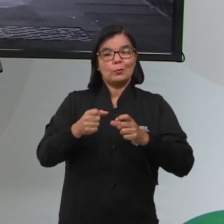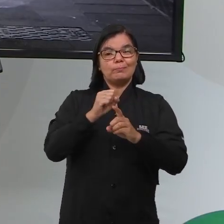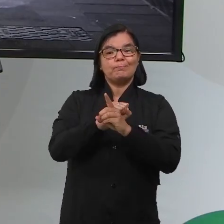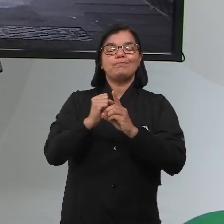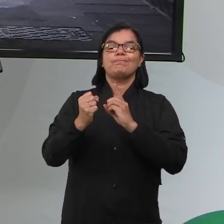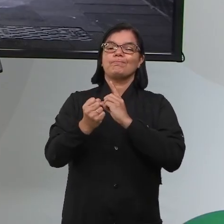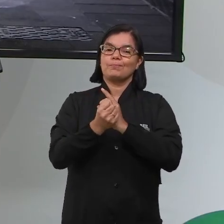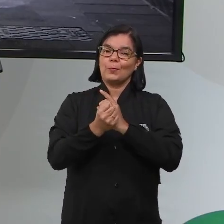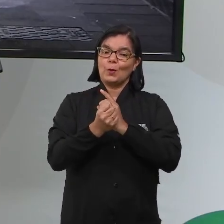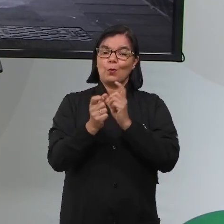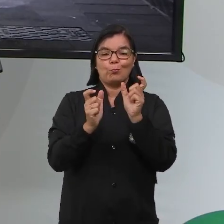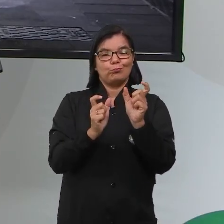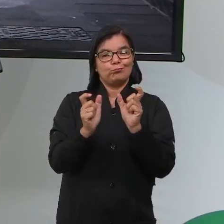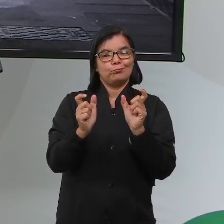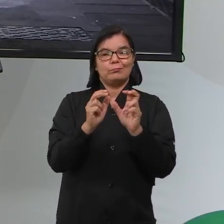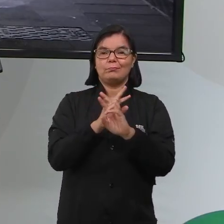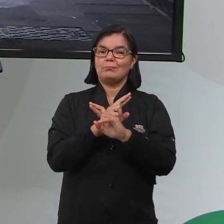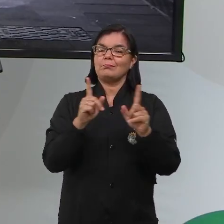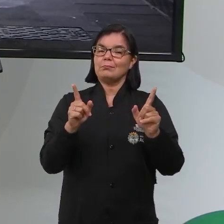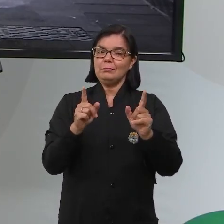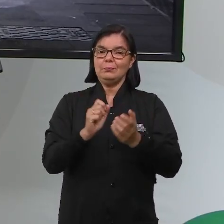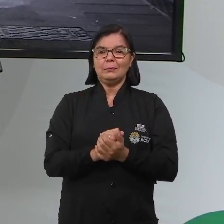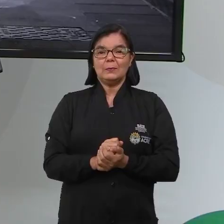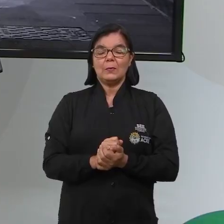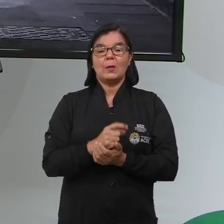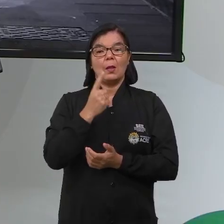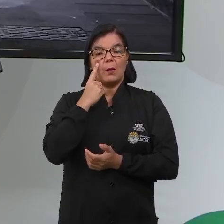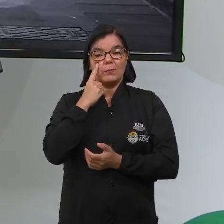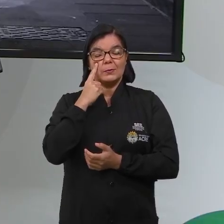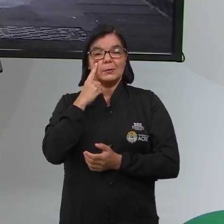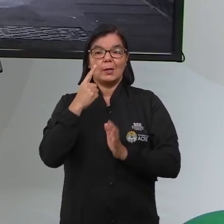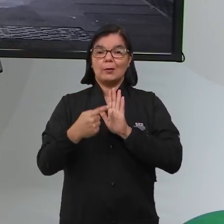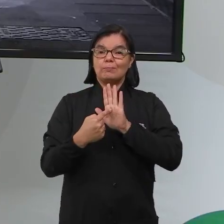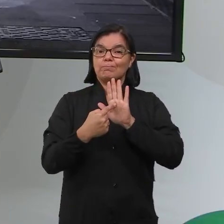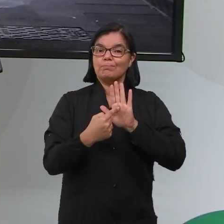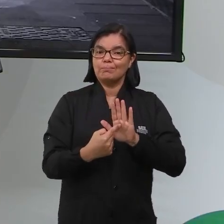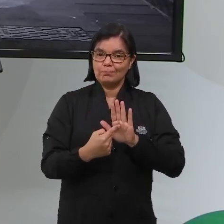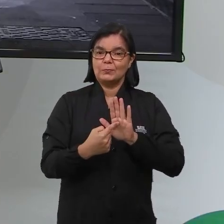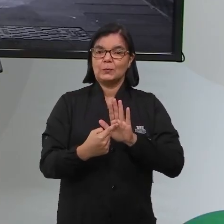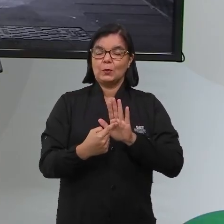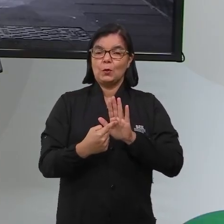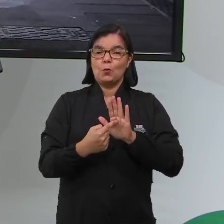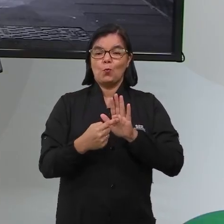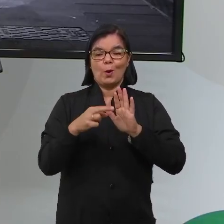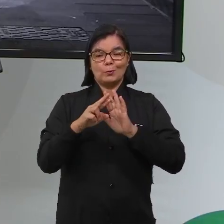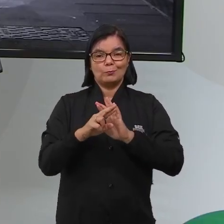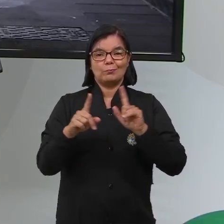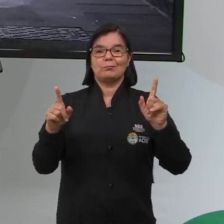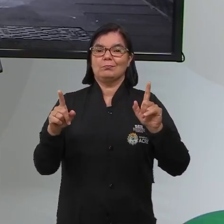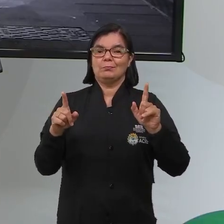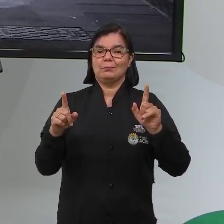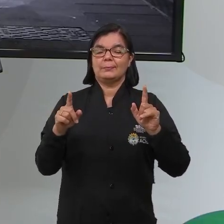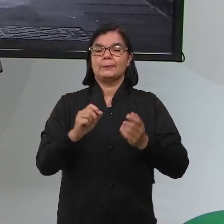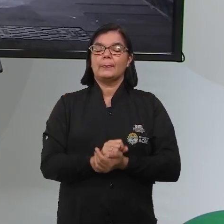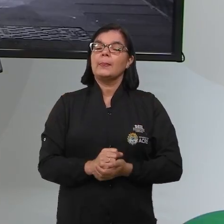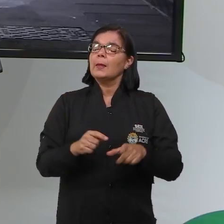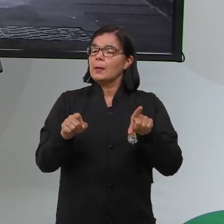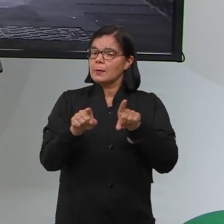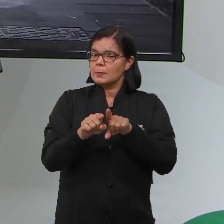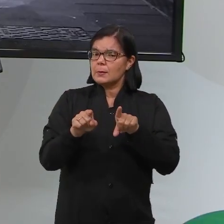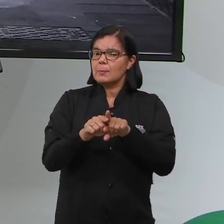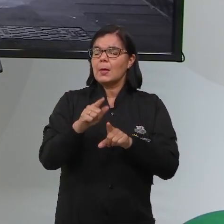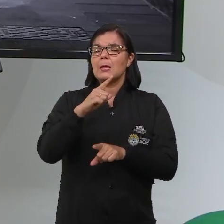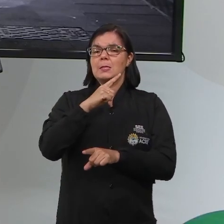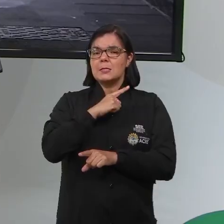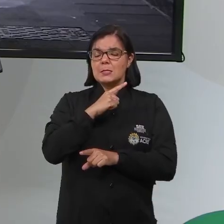sociedade contraditória. É você lidar com os opostos. Ao mesmo tempo que você